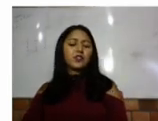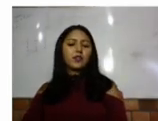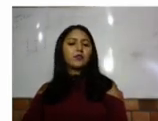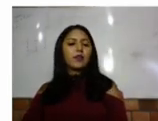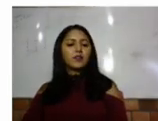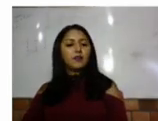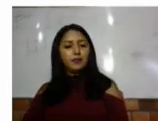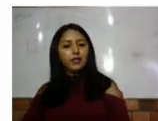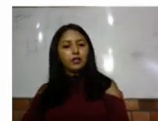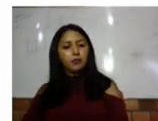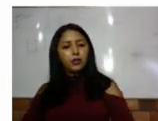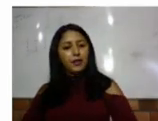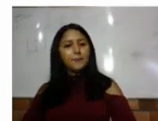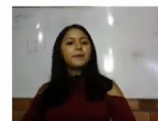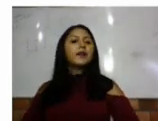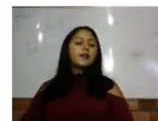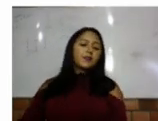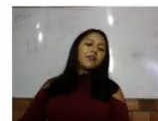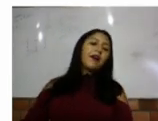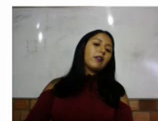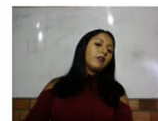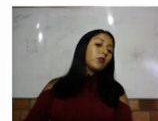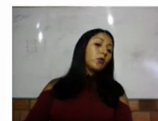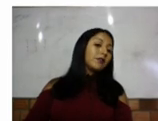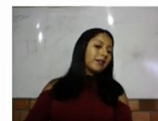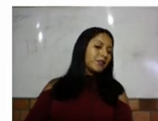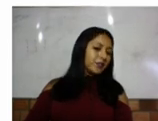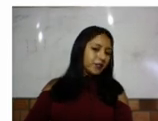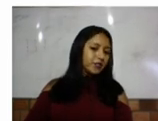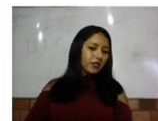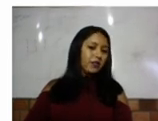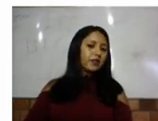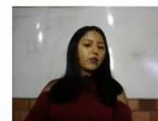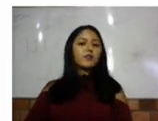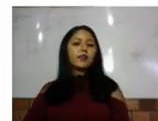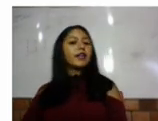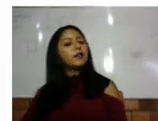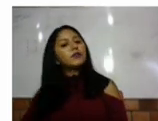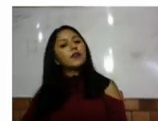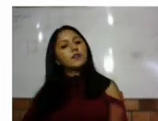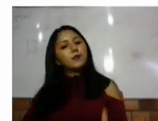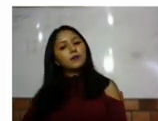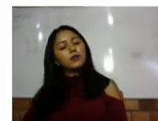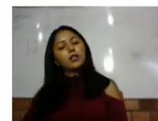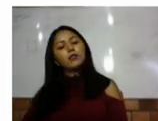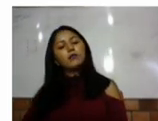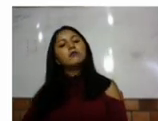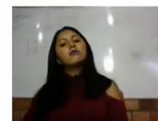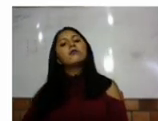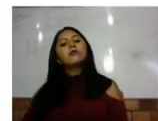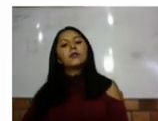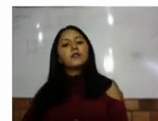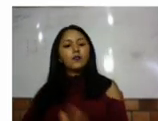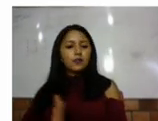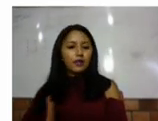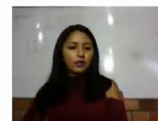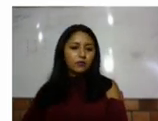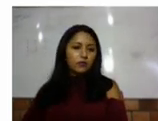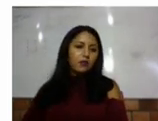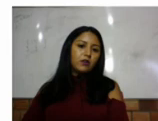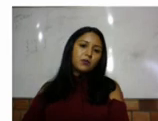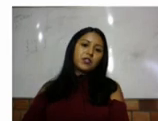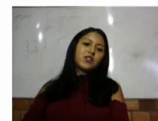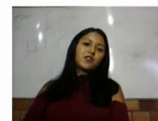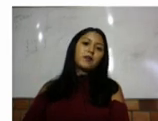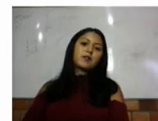que é uma dentista no sexo feminino mulher se eu falo o dentista da eu sei que era um sexo masculino por